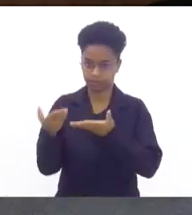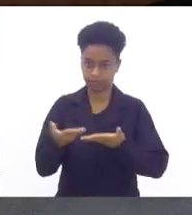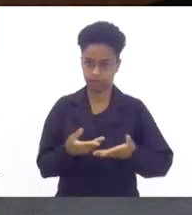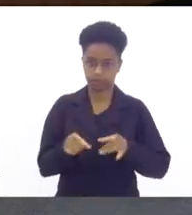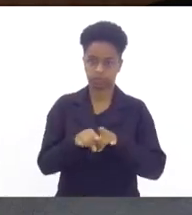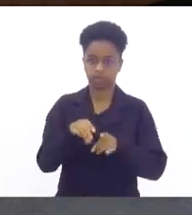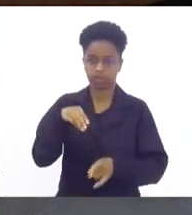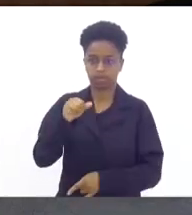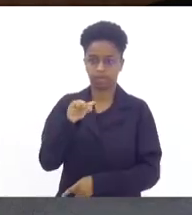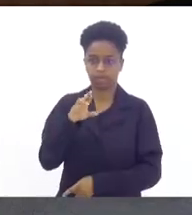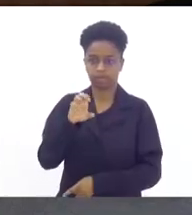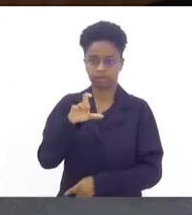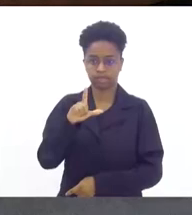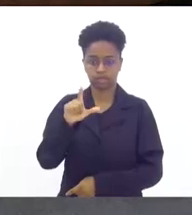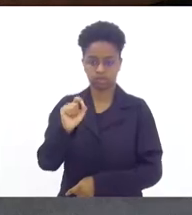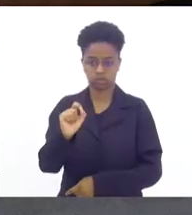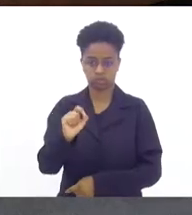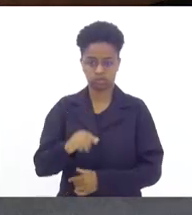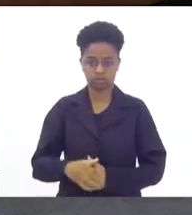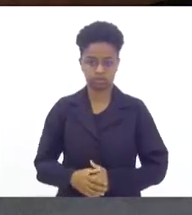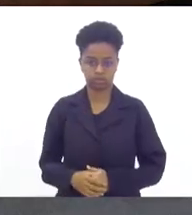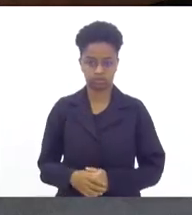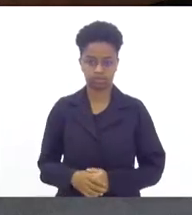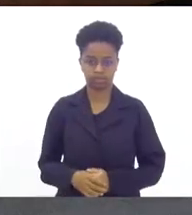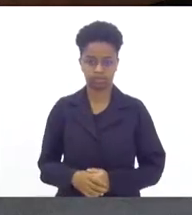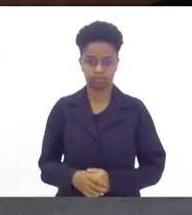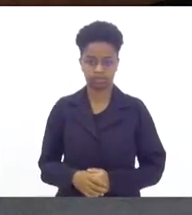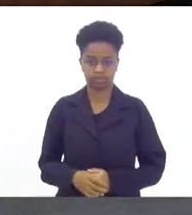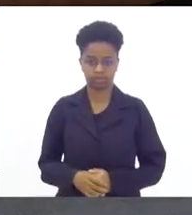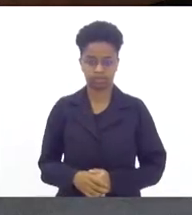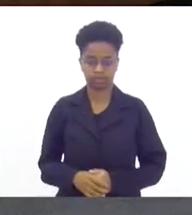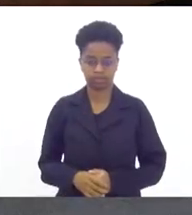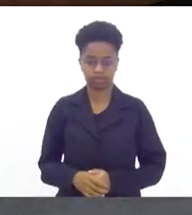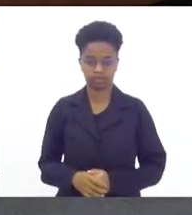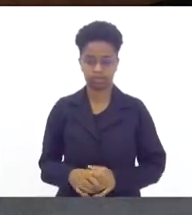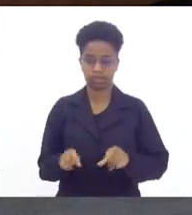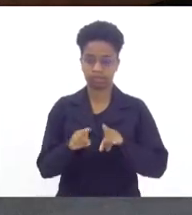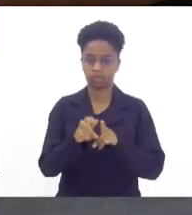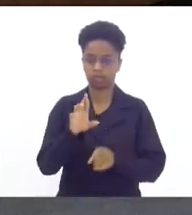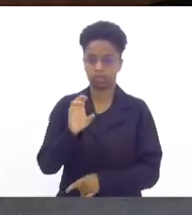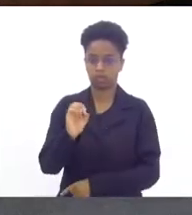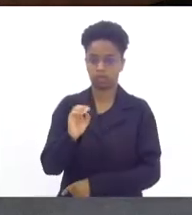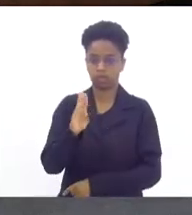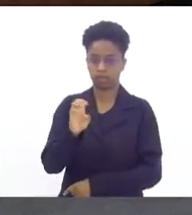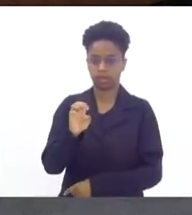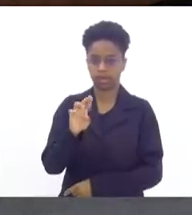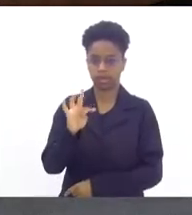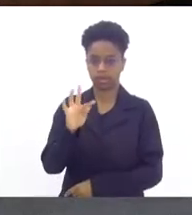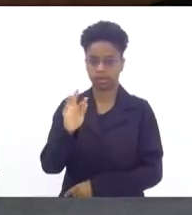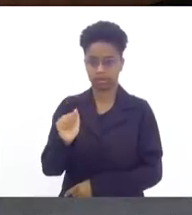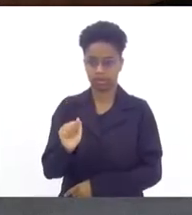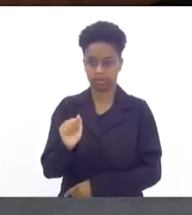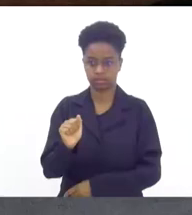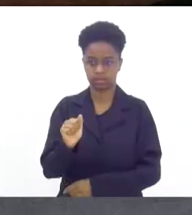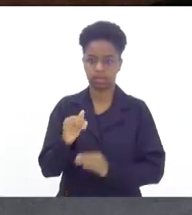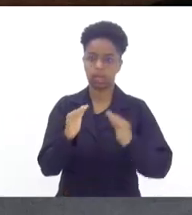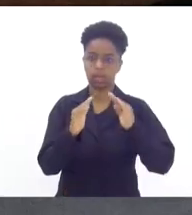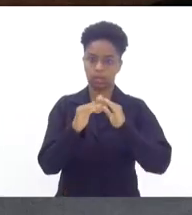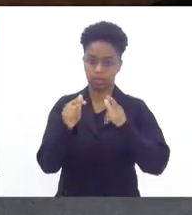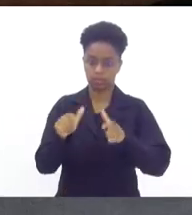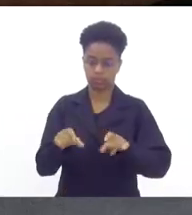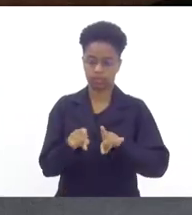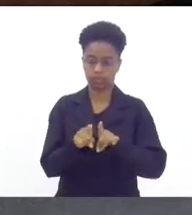da Silva Cardoso dos Santos não é e Roberta Vasconcelos moradora